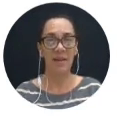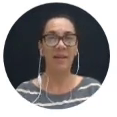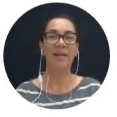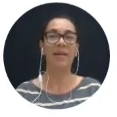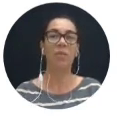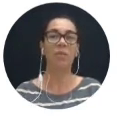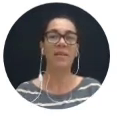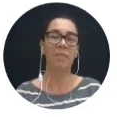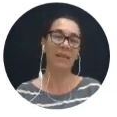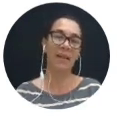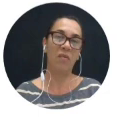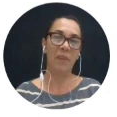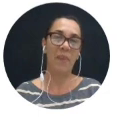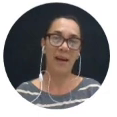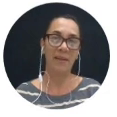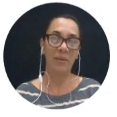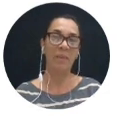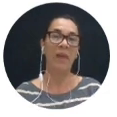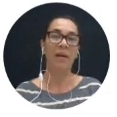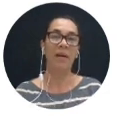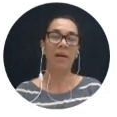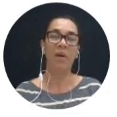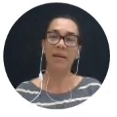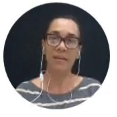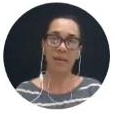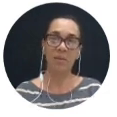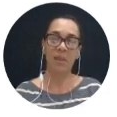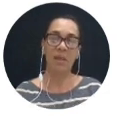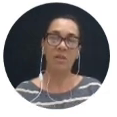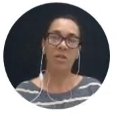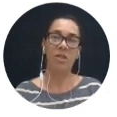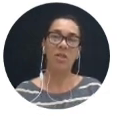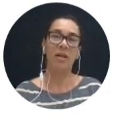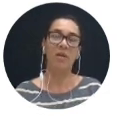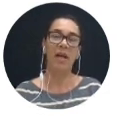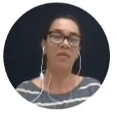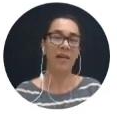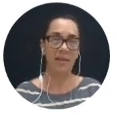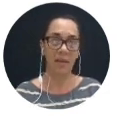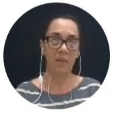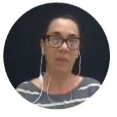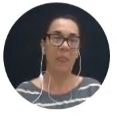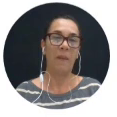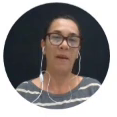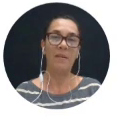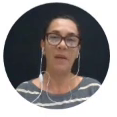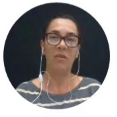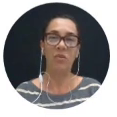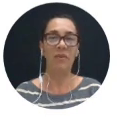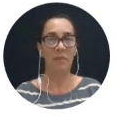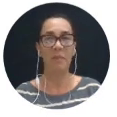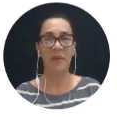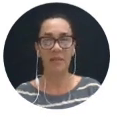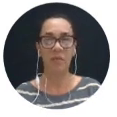de dizer que esse material foi preparado com a intenção de a gente ter uma reflexão a